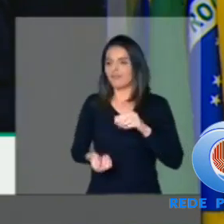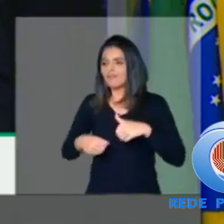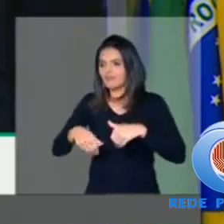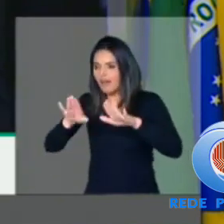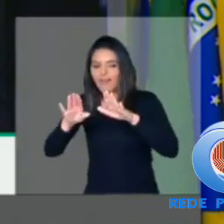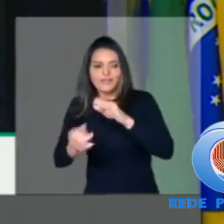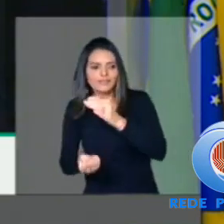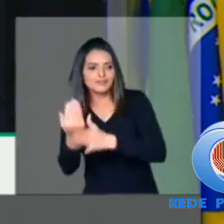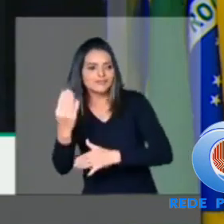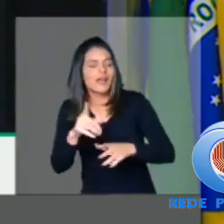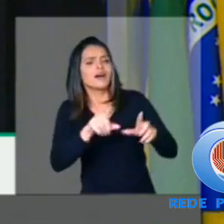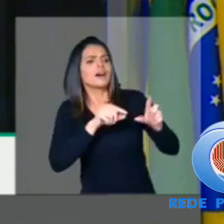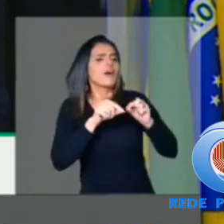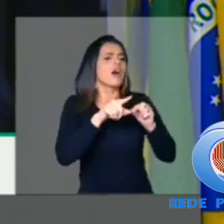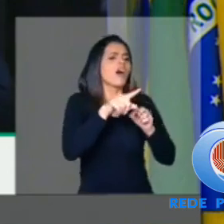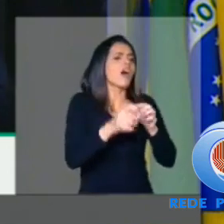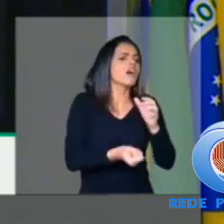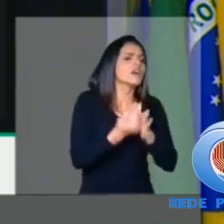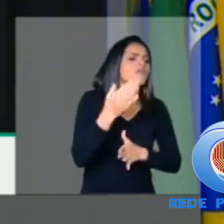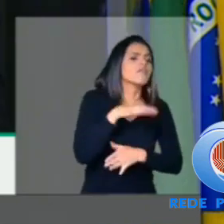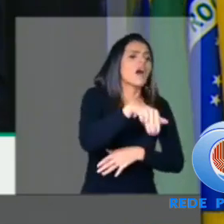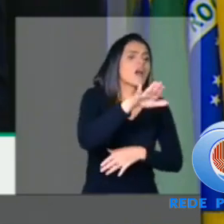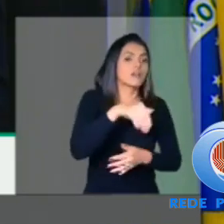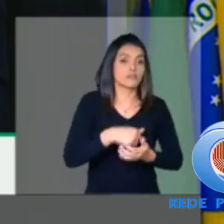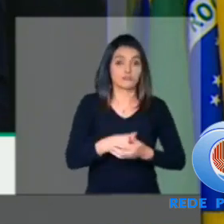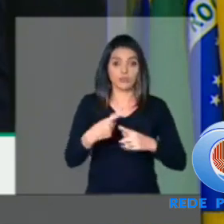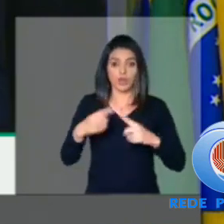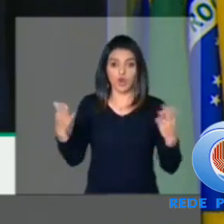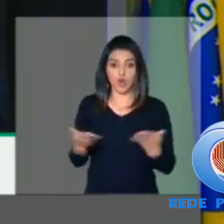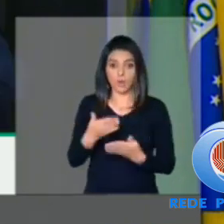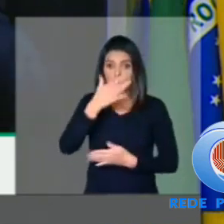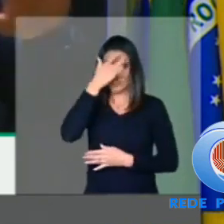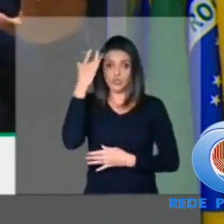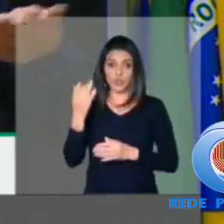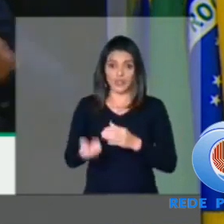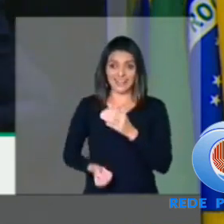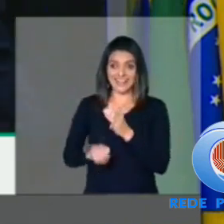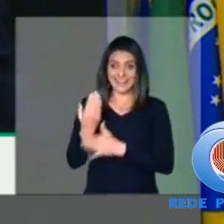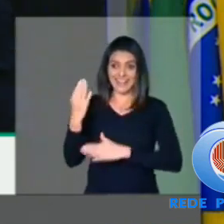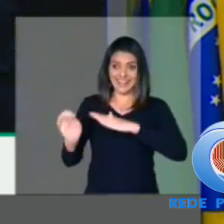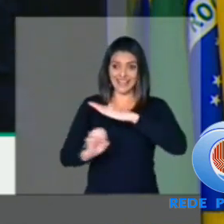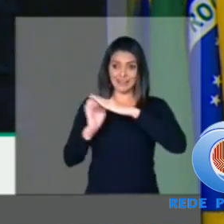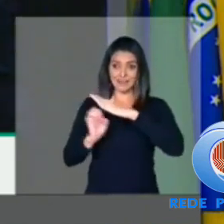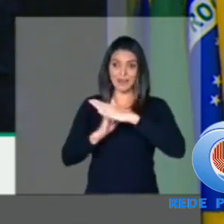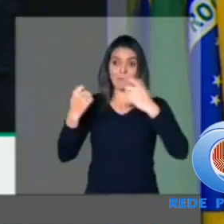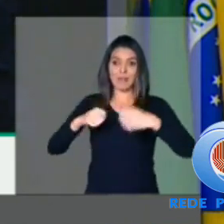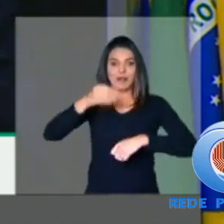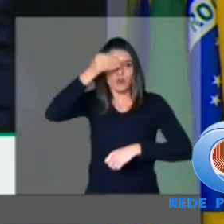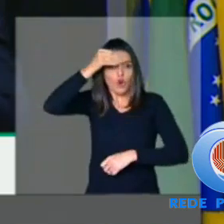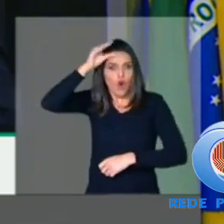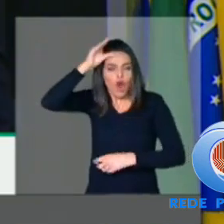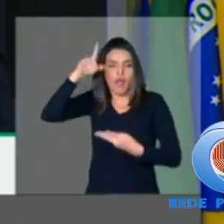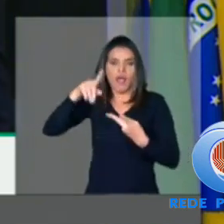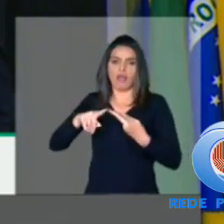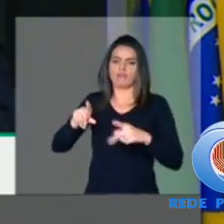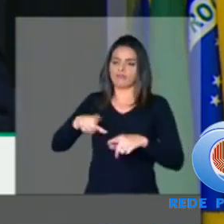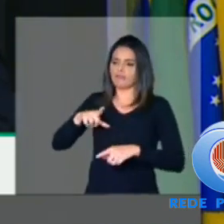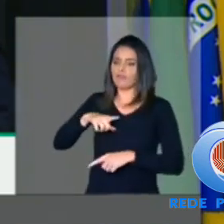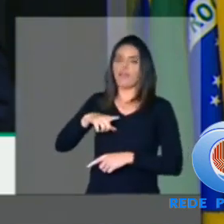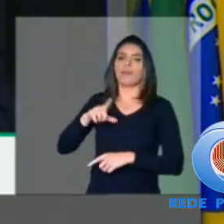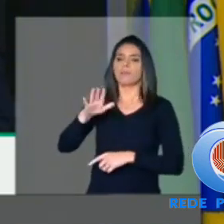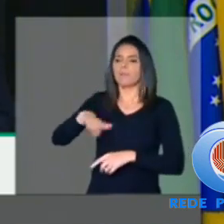hoje, a pessoa para empreender, ela tem que ter um conhecimento, um staff de assessoria,